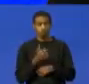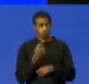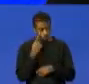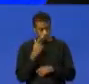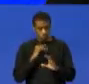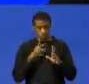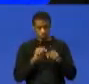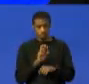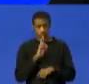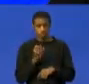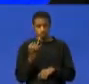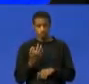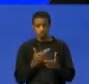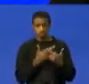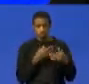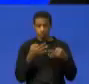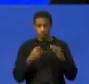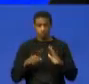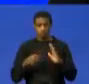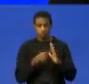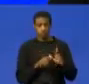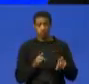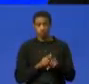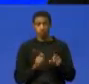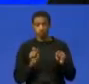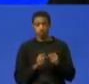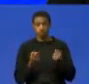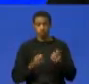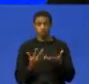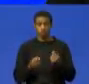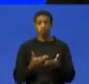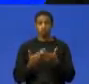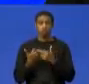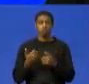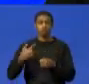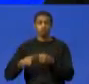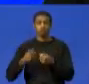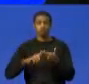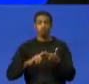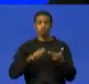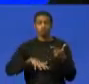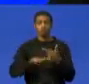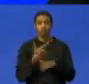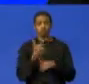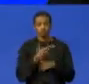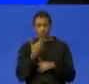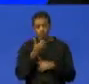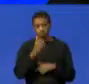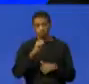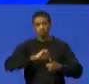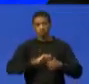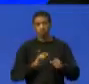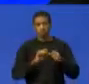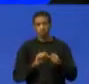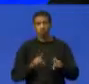Eles todos traçam compromissos e metas que devem ser assumidas pelos municípios, estados e União para garantir a melhor qualidade